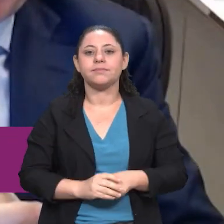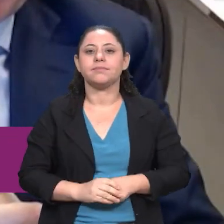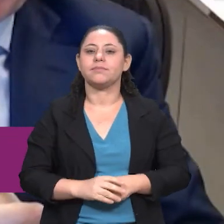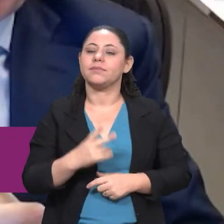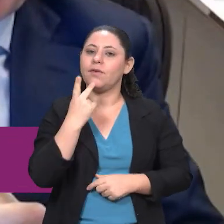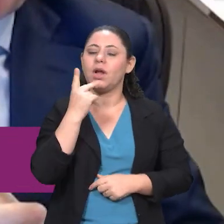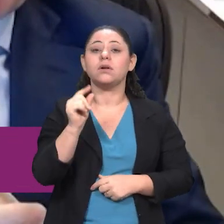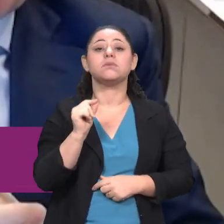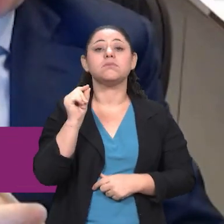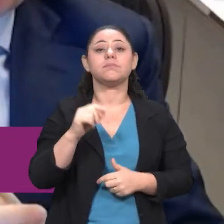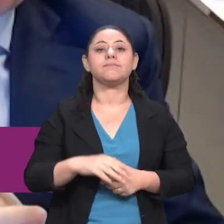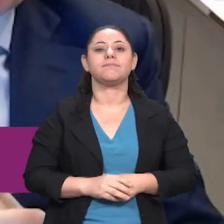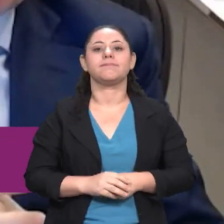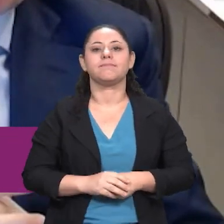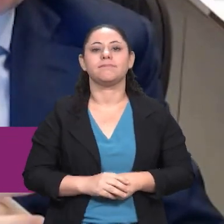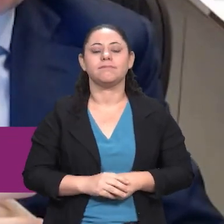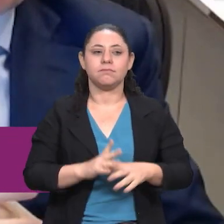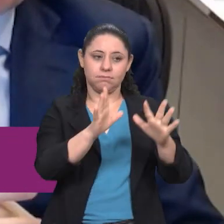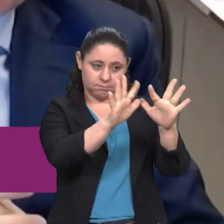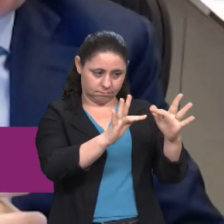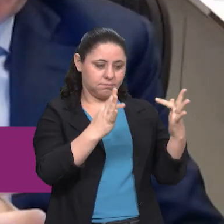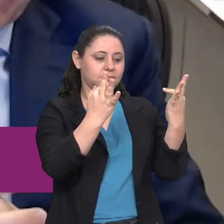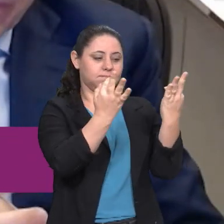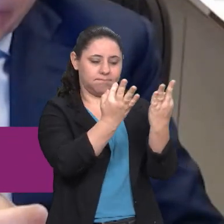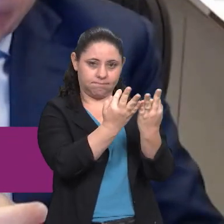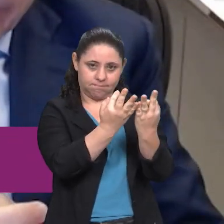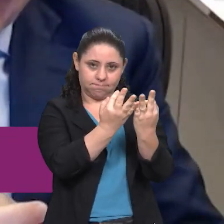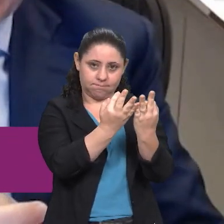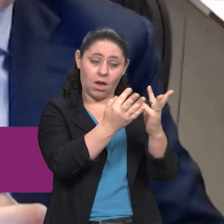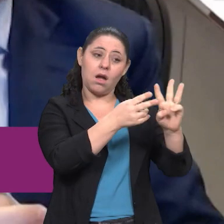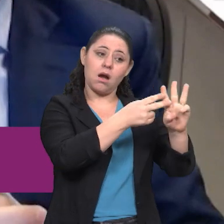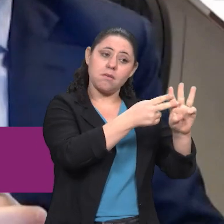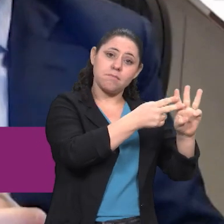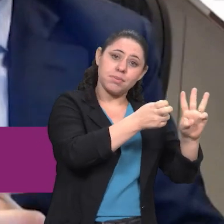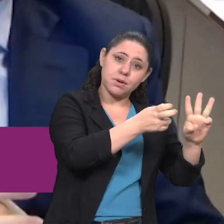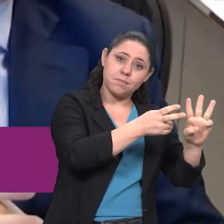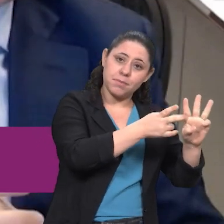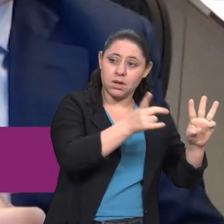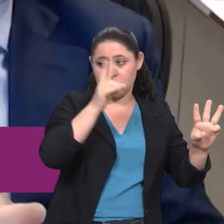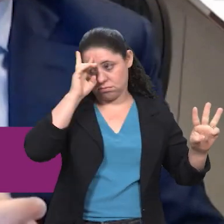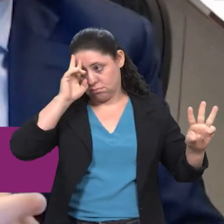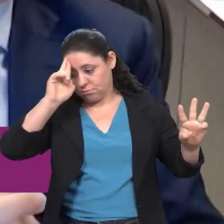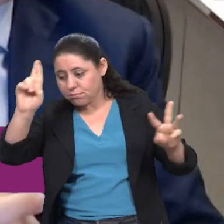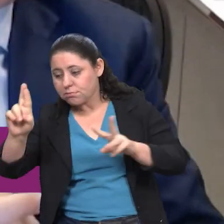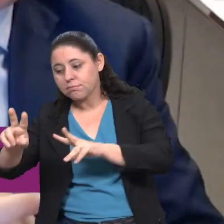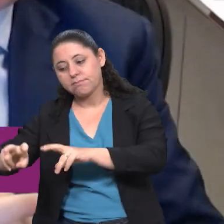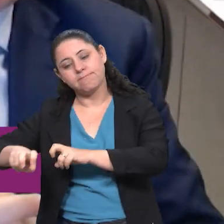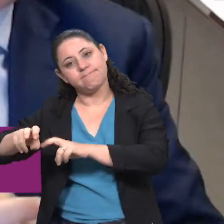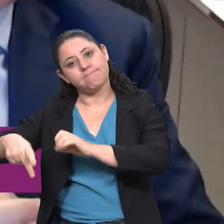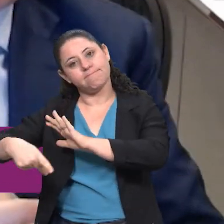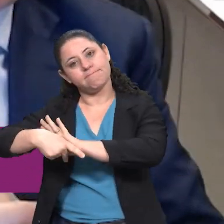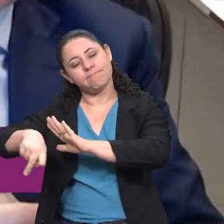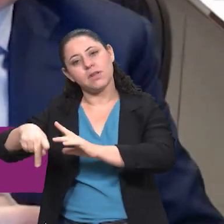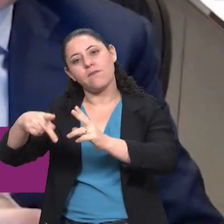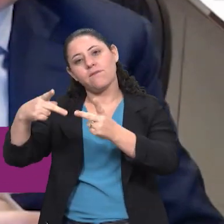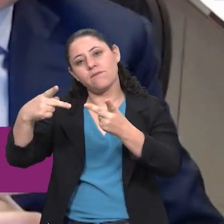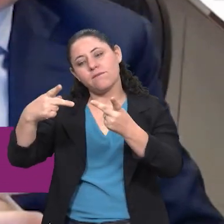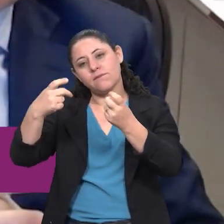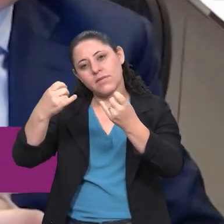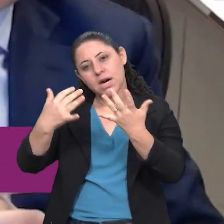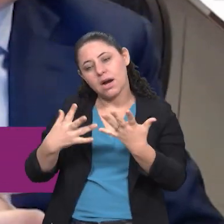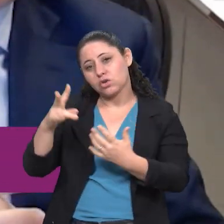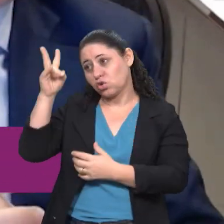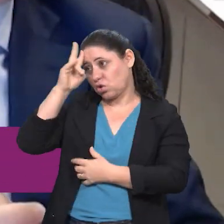estamos falando o quê? De famílias, né, de indígenas e de produtores rurais. Nós estamos falando de história